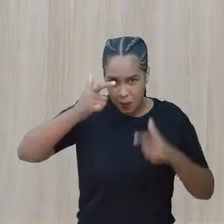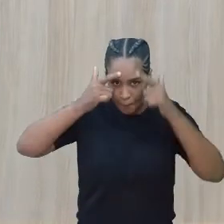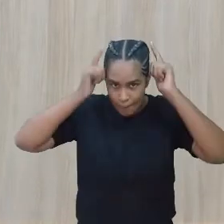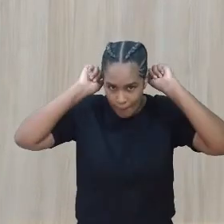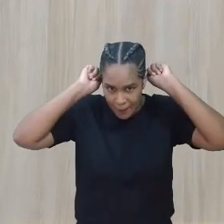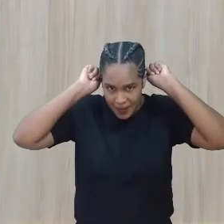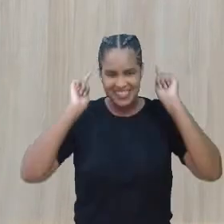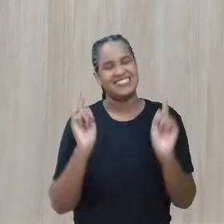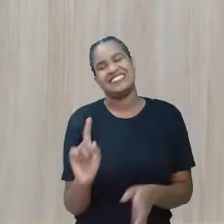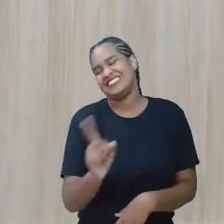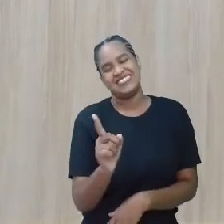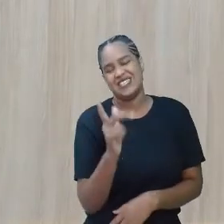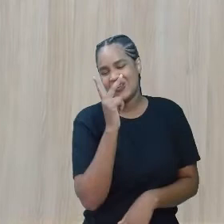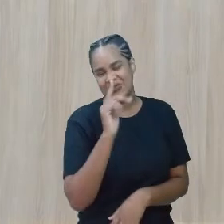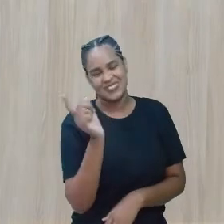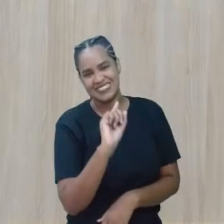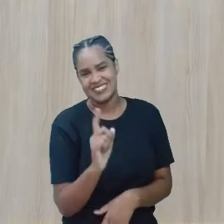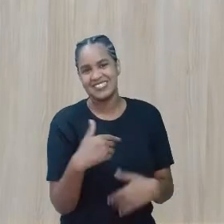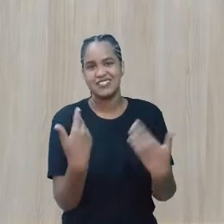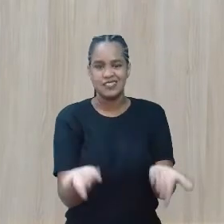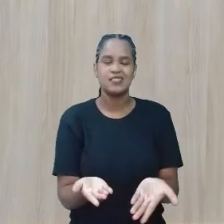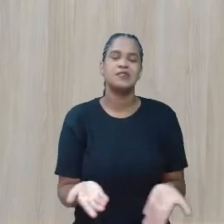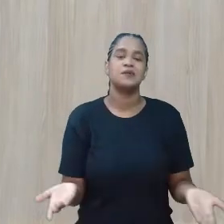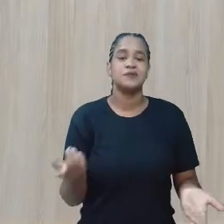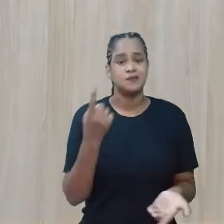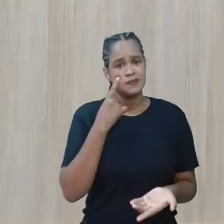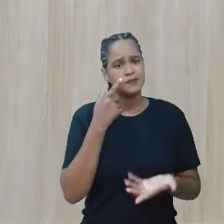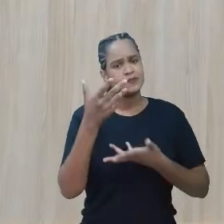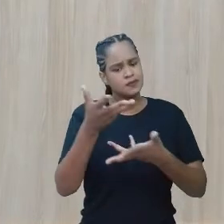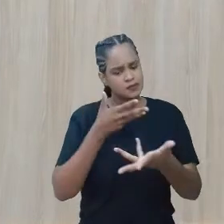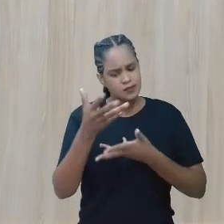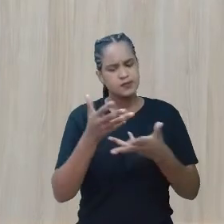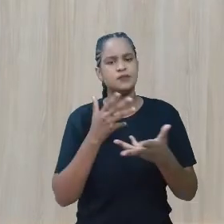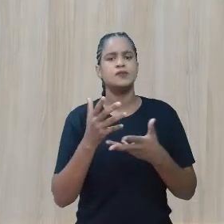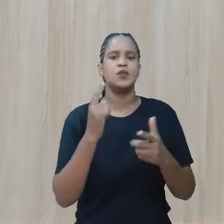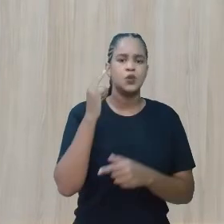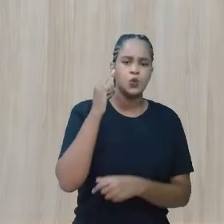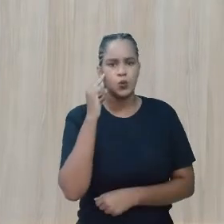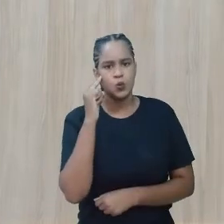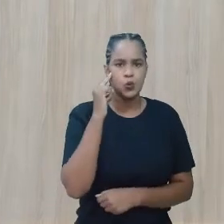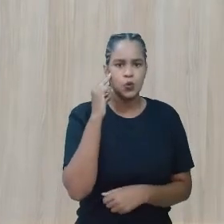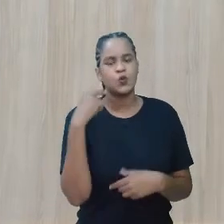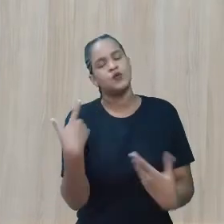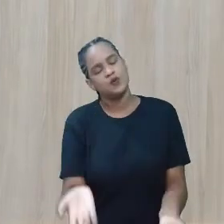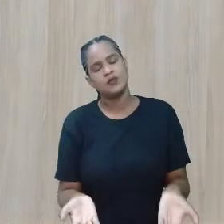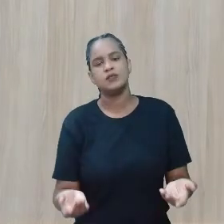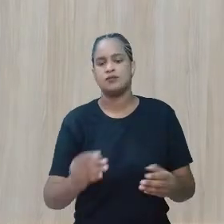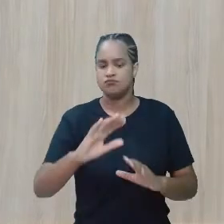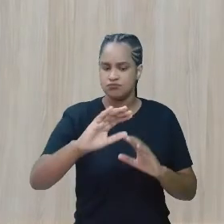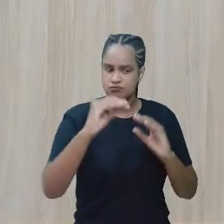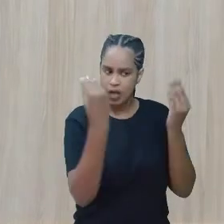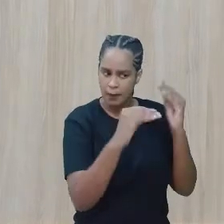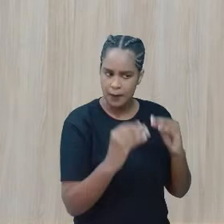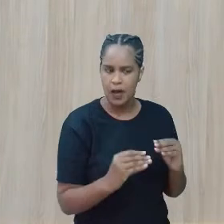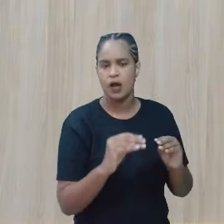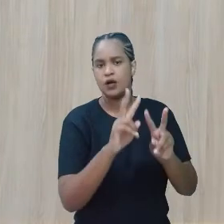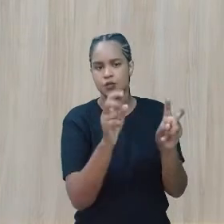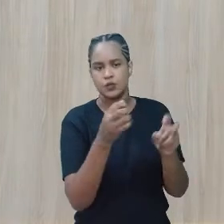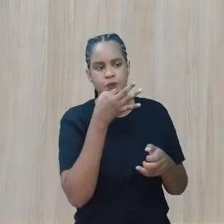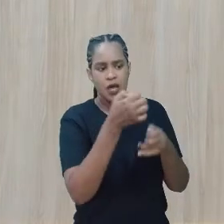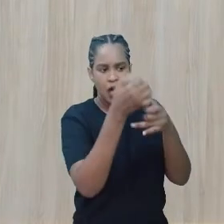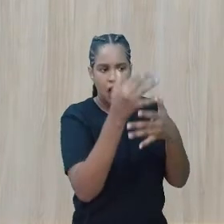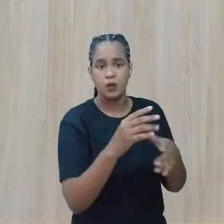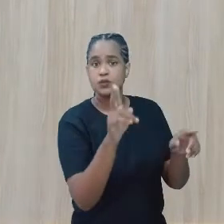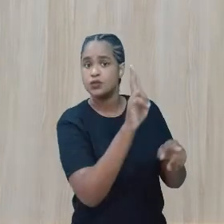Deus. Então fala com a gente, galera. Manda suas dúvidas daí, tá bom? Comenta da aula, diz de que